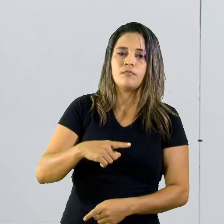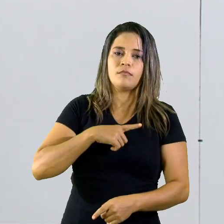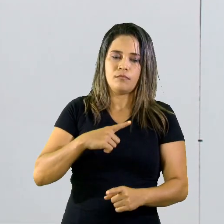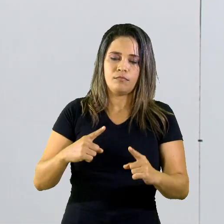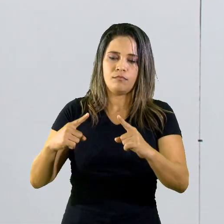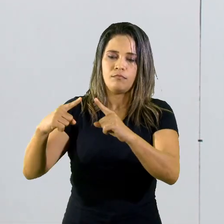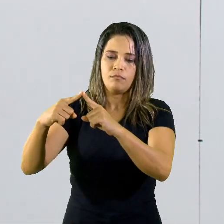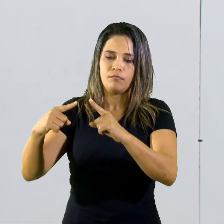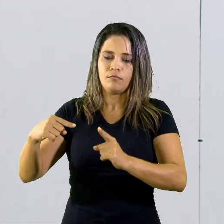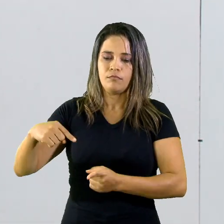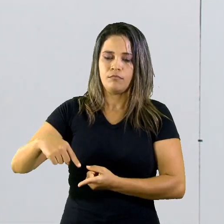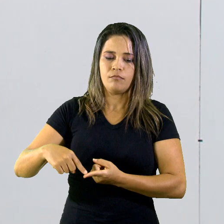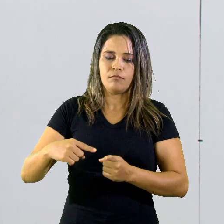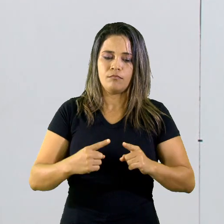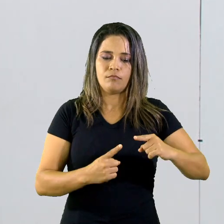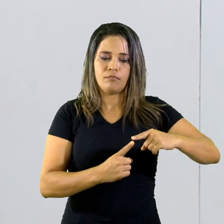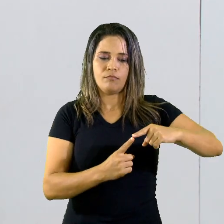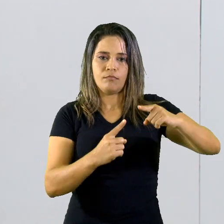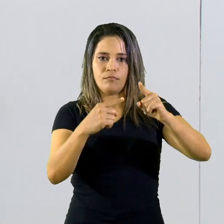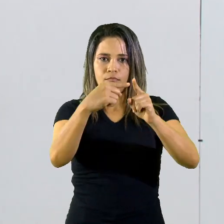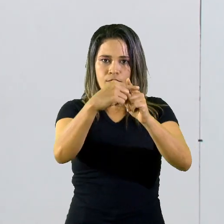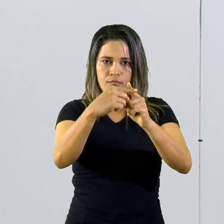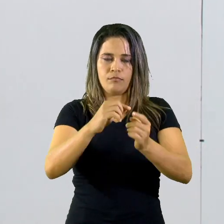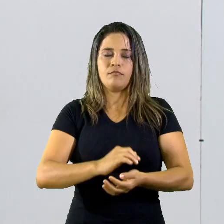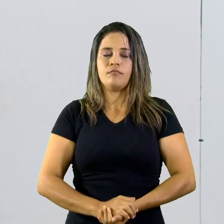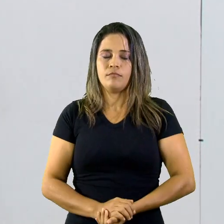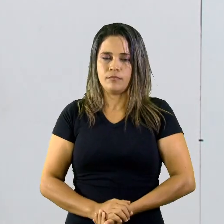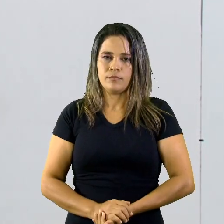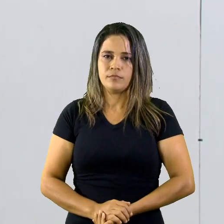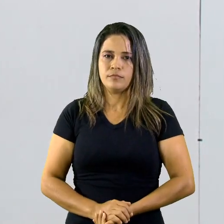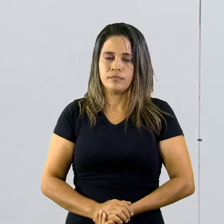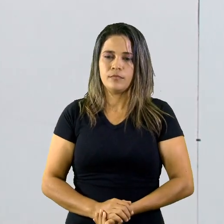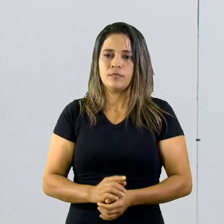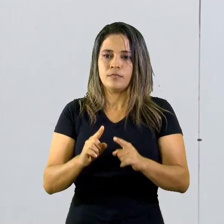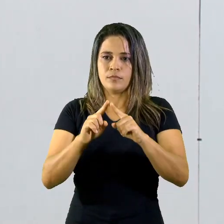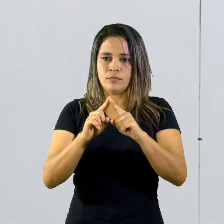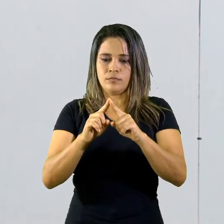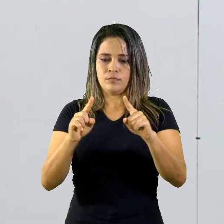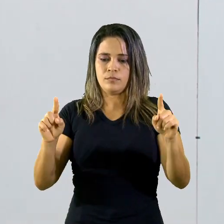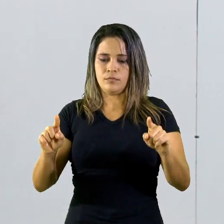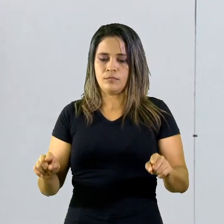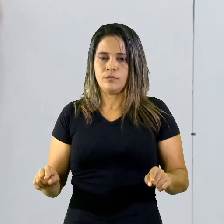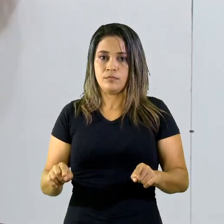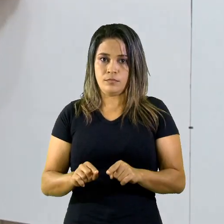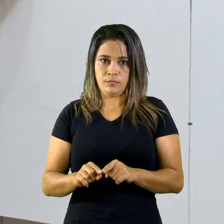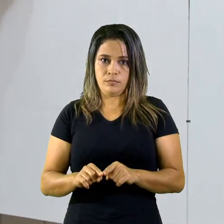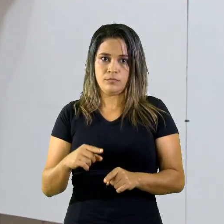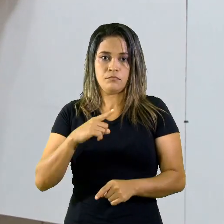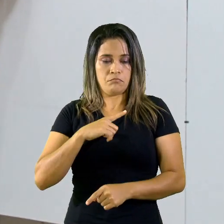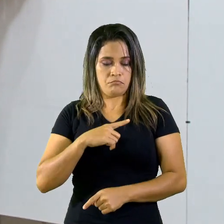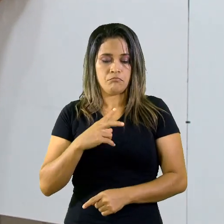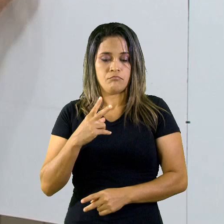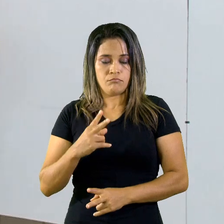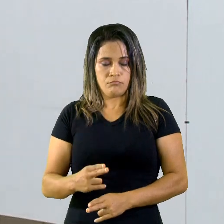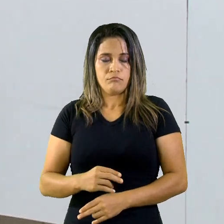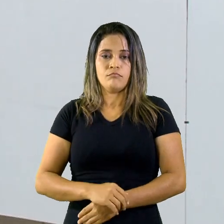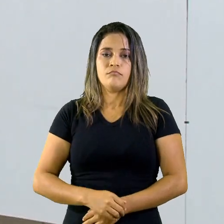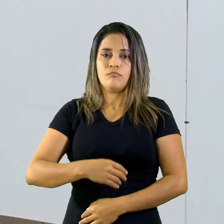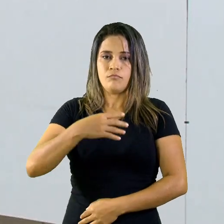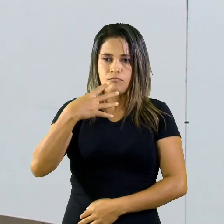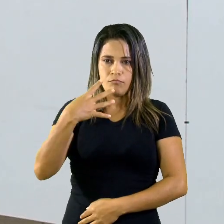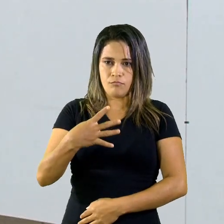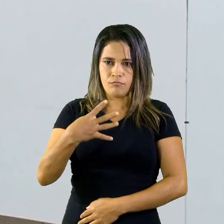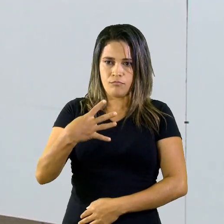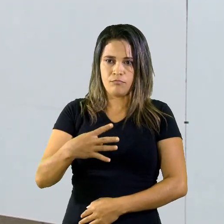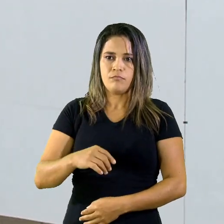O retângulo, olha, se vocês perceberem, ele também possui a mesma quantidade de lados e também a